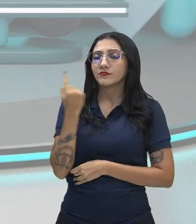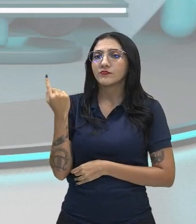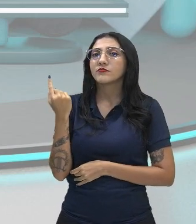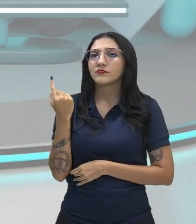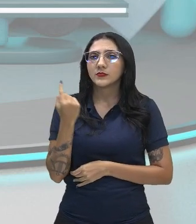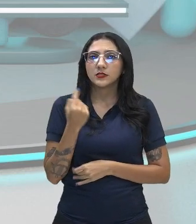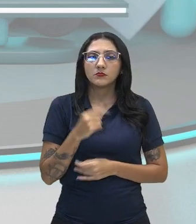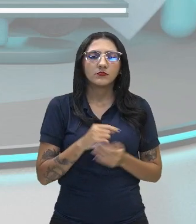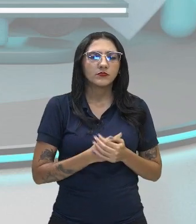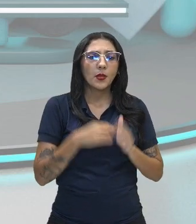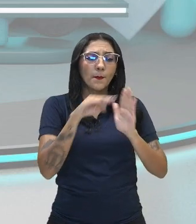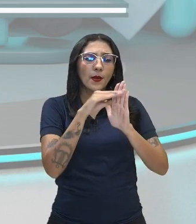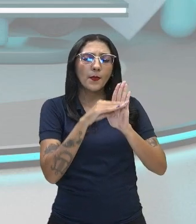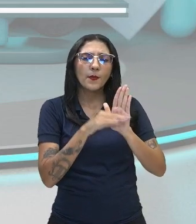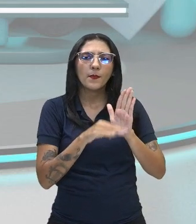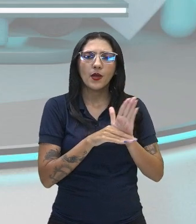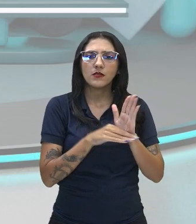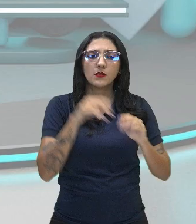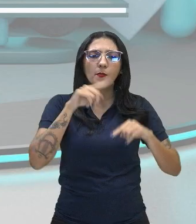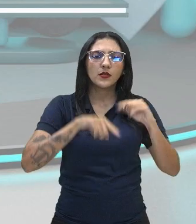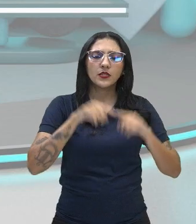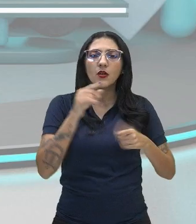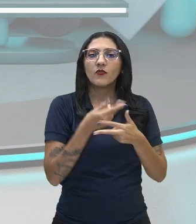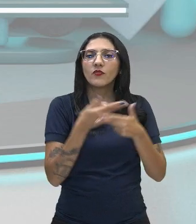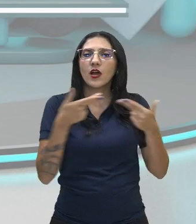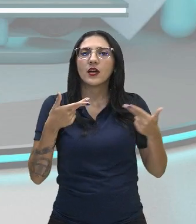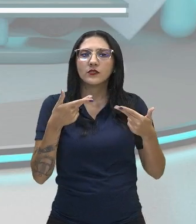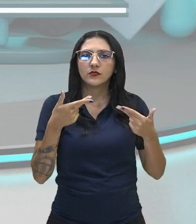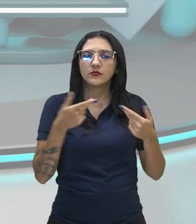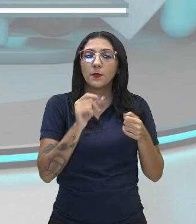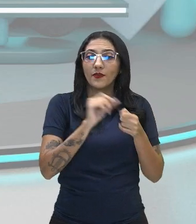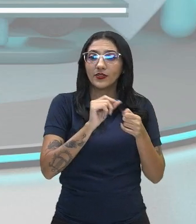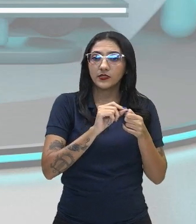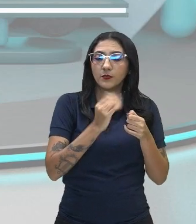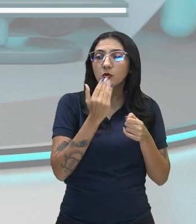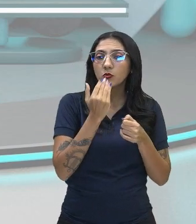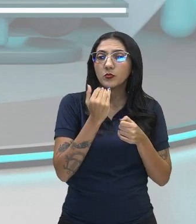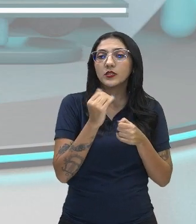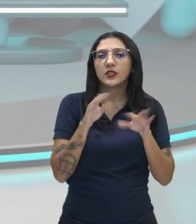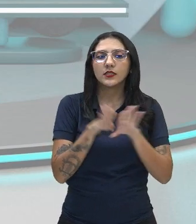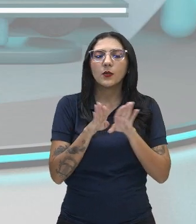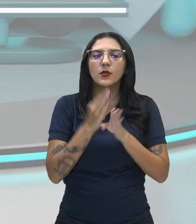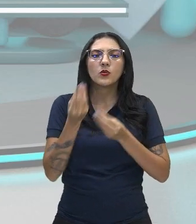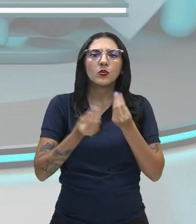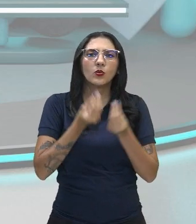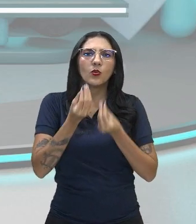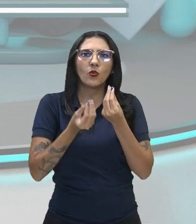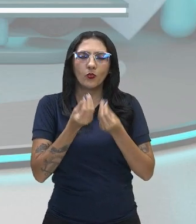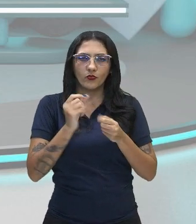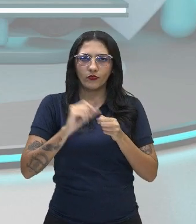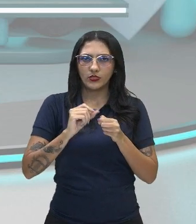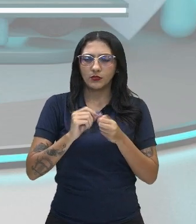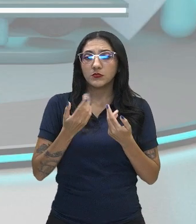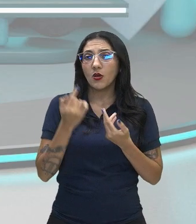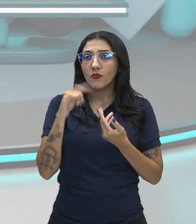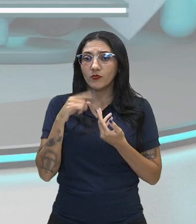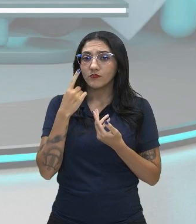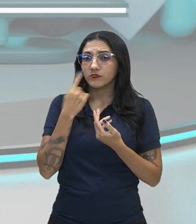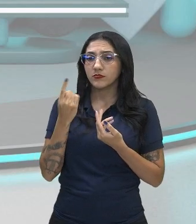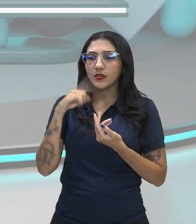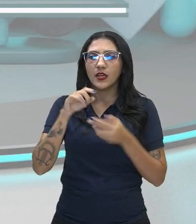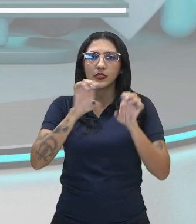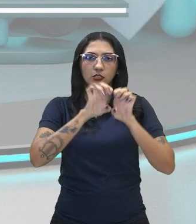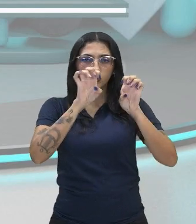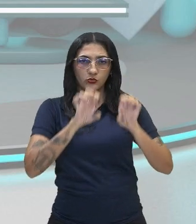receita, que é a lista de ingredientes mais o modo de preparo. Então, você observa aí essa estrutura. Essa estrutura do